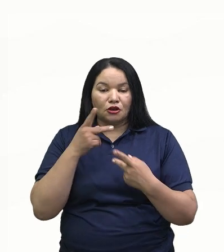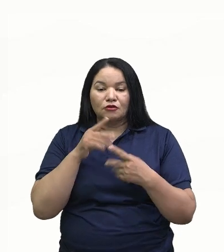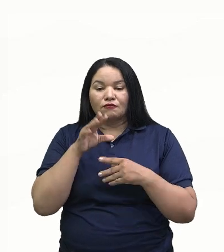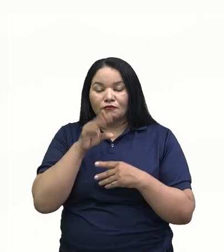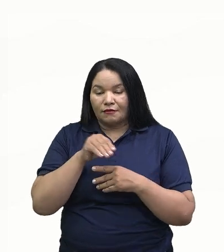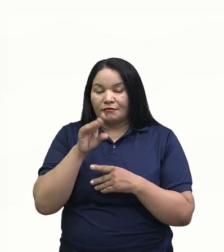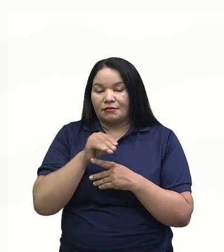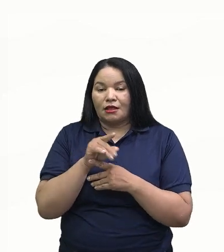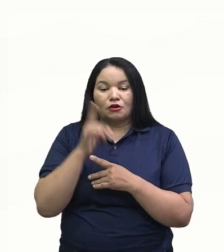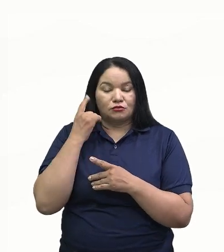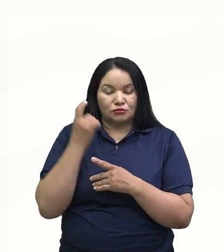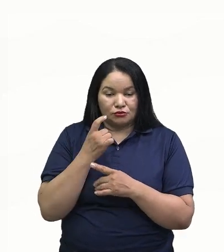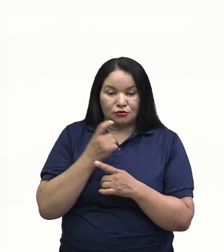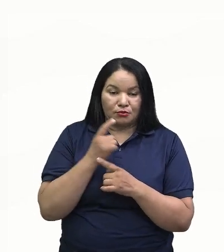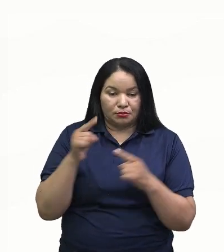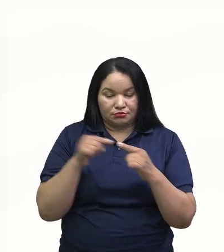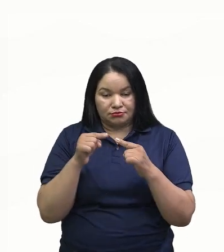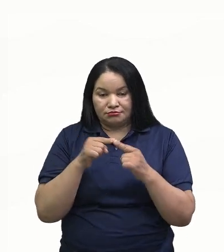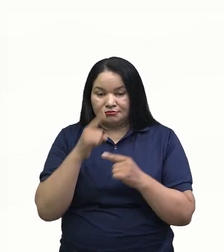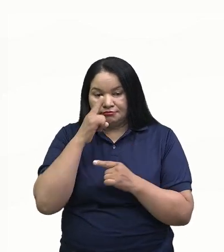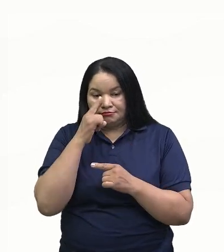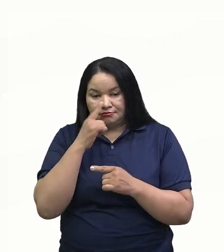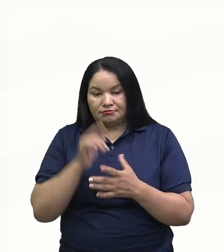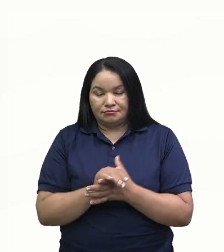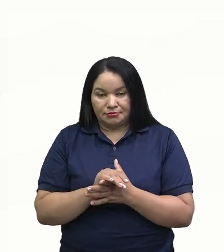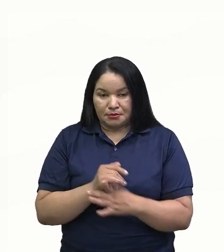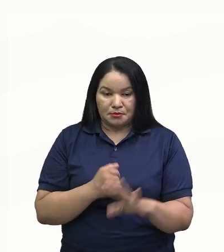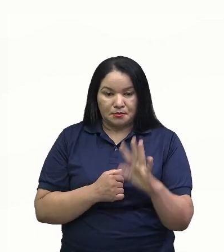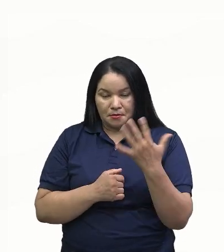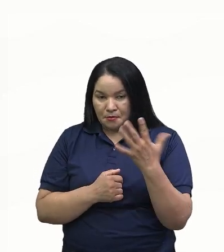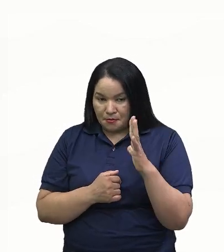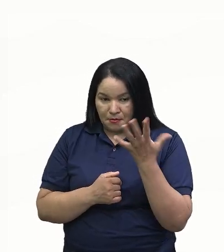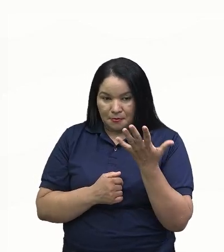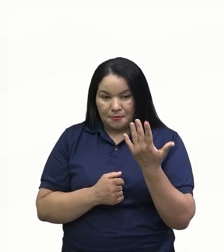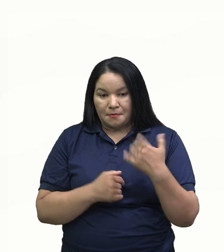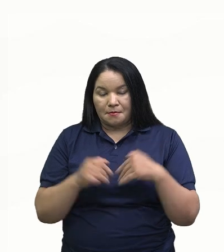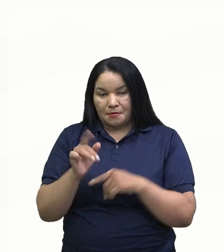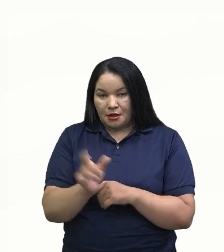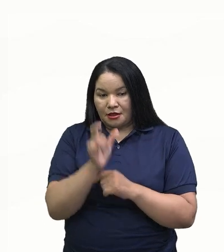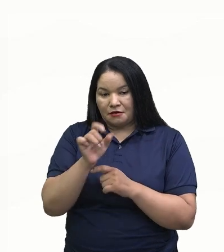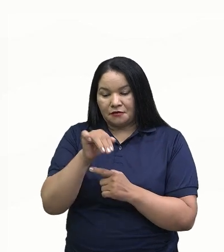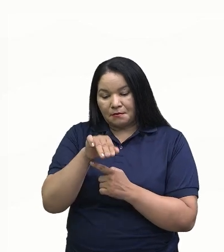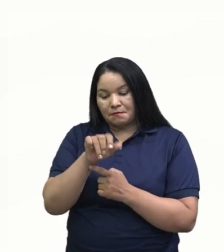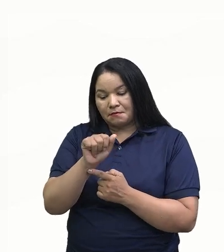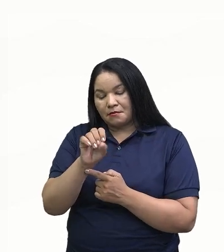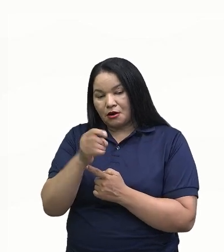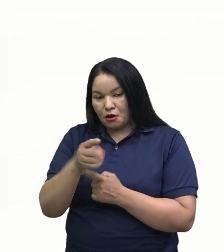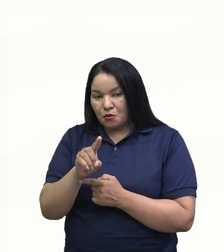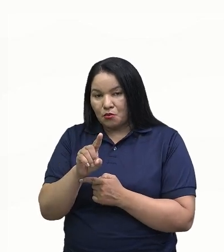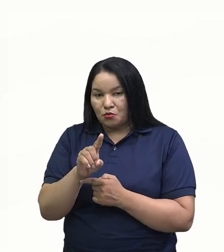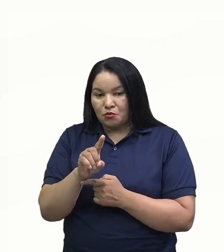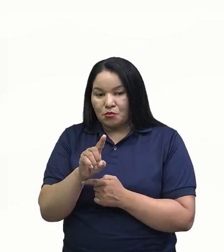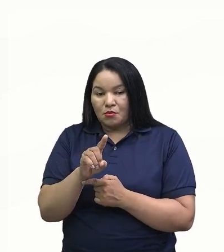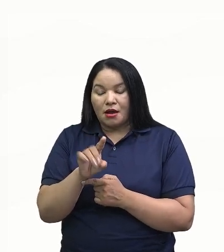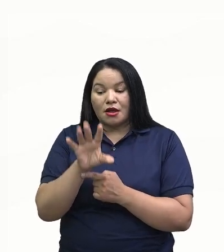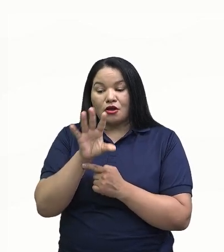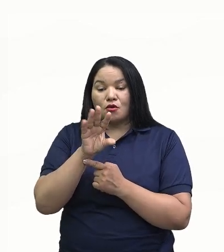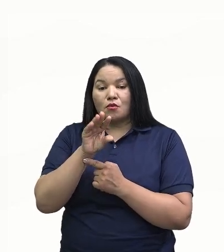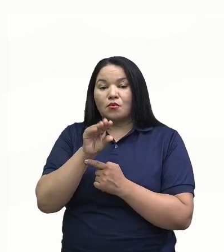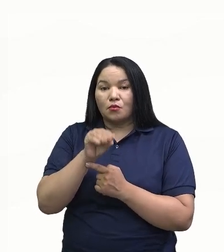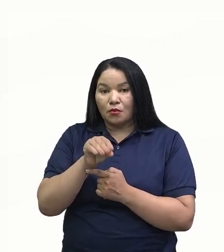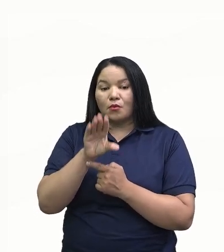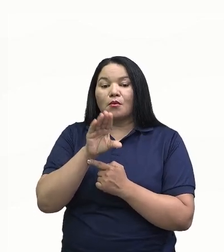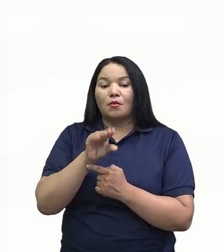nossa narina. Então, eu digo mão. Observe que eu fecho mais a boca e o som vai para o meu nariz. Ó.